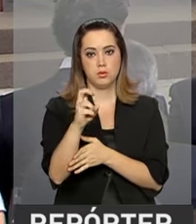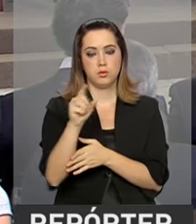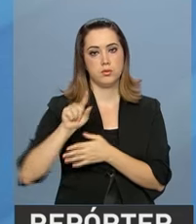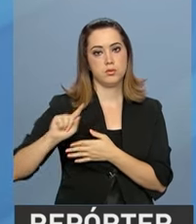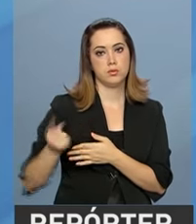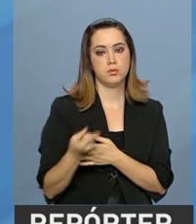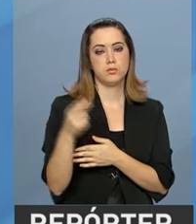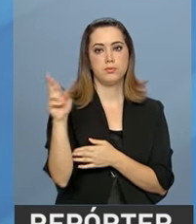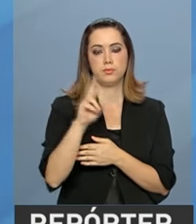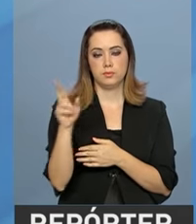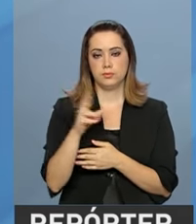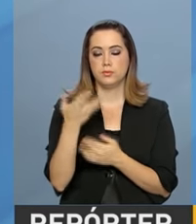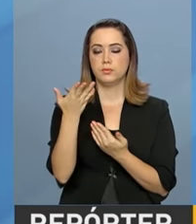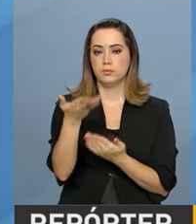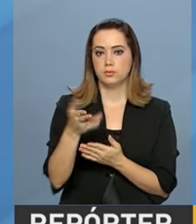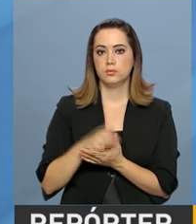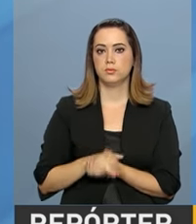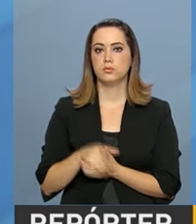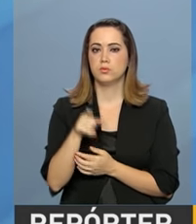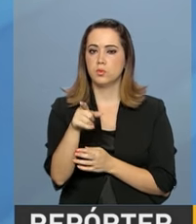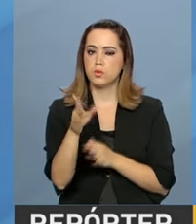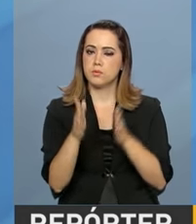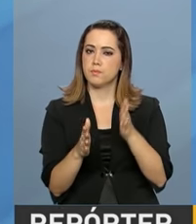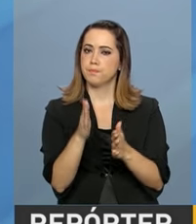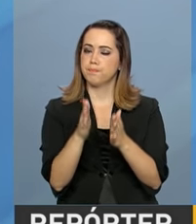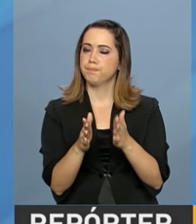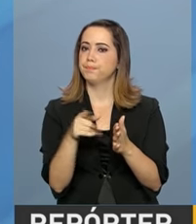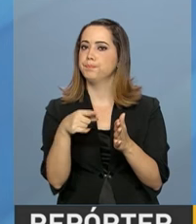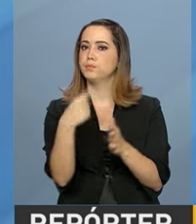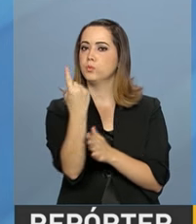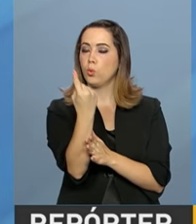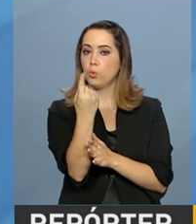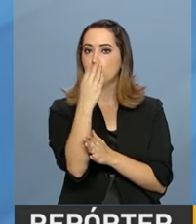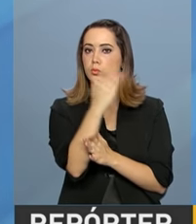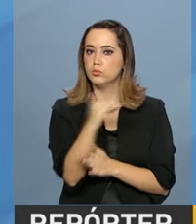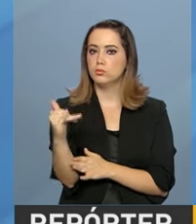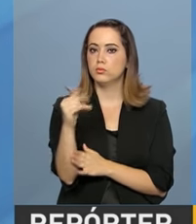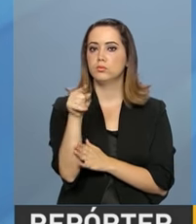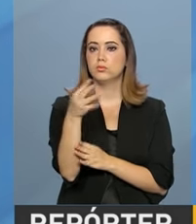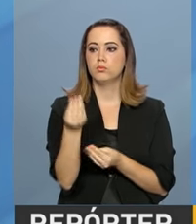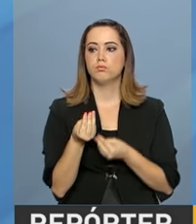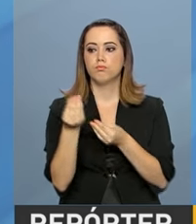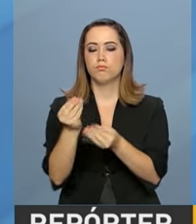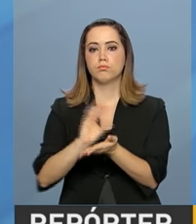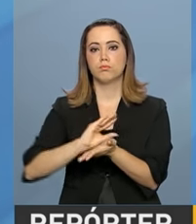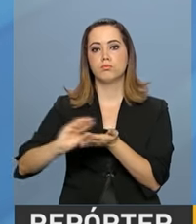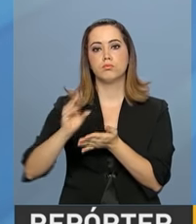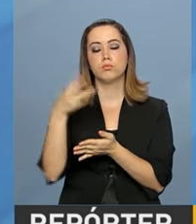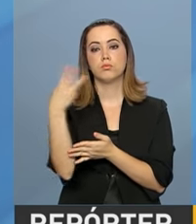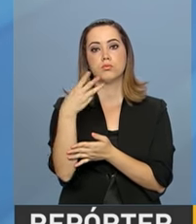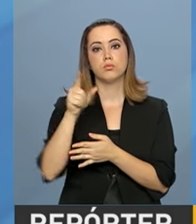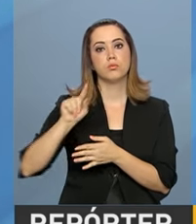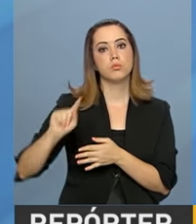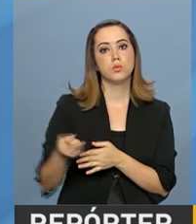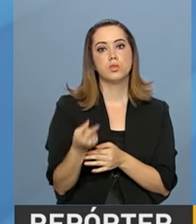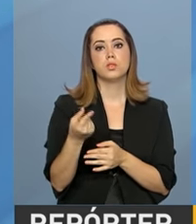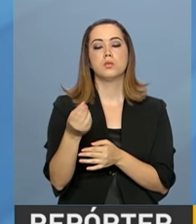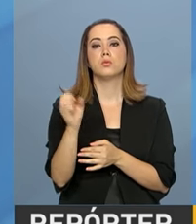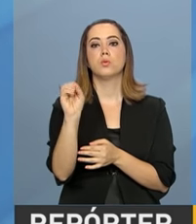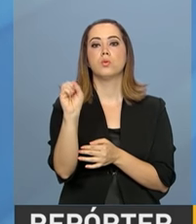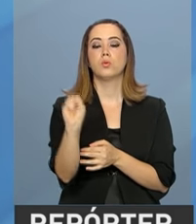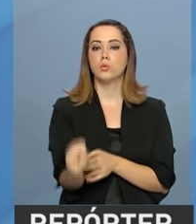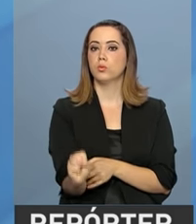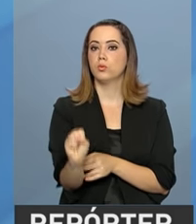R$ 45 mil. Para esta faixa 1,5, estão destinados recursos na ordem de 3,8